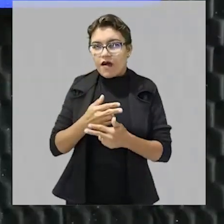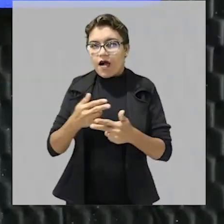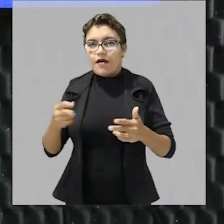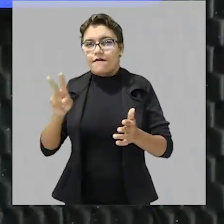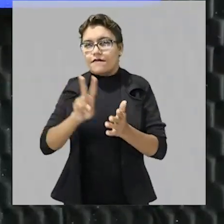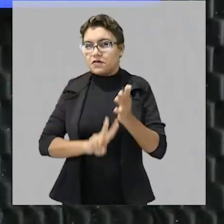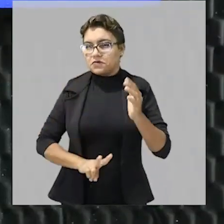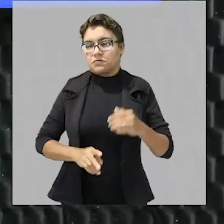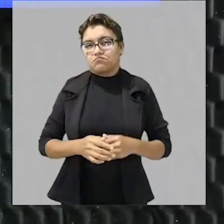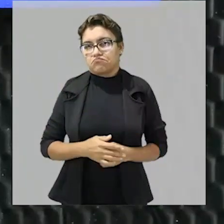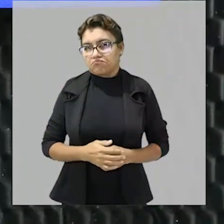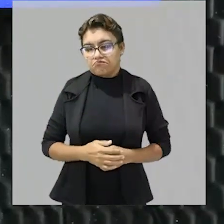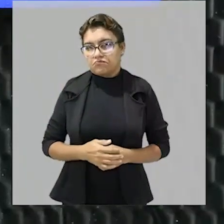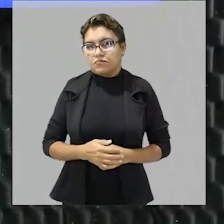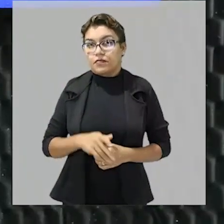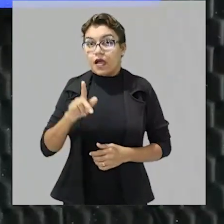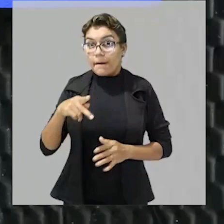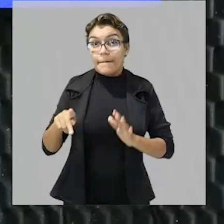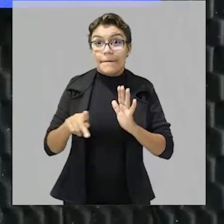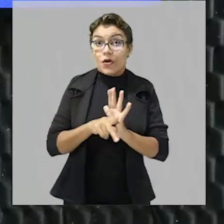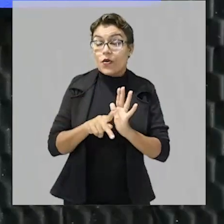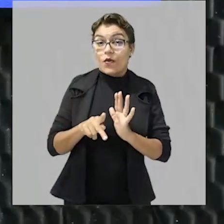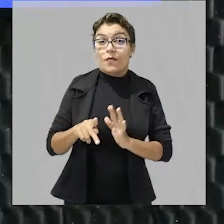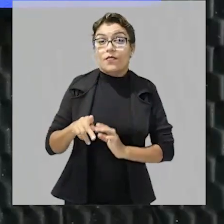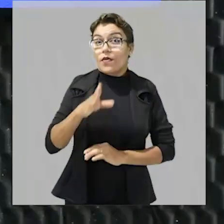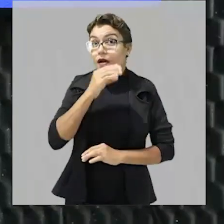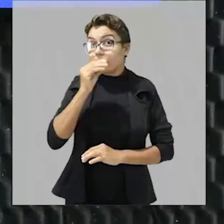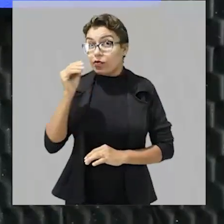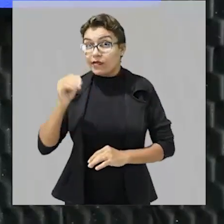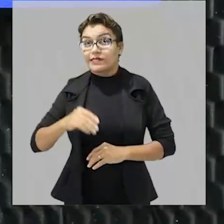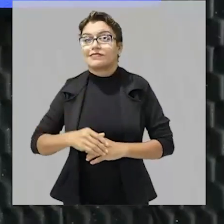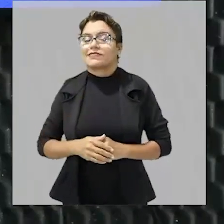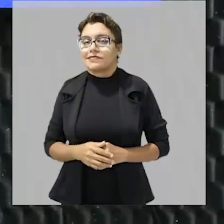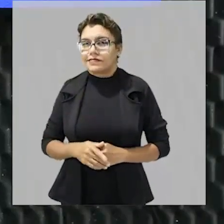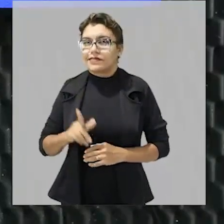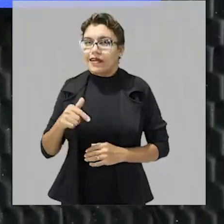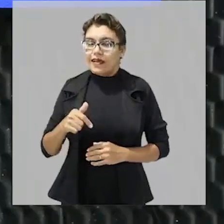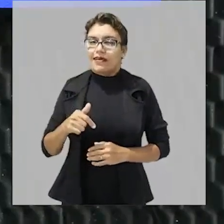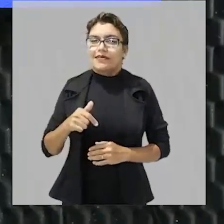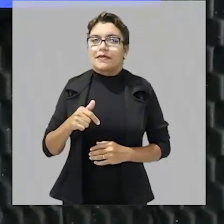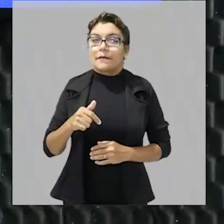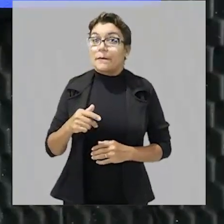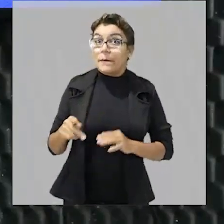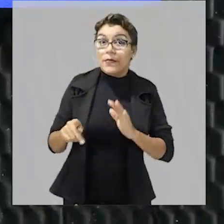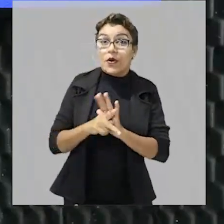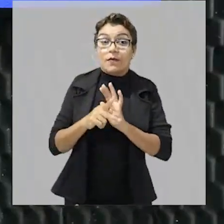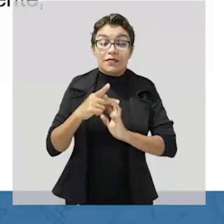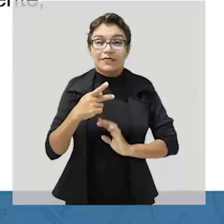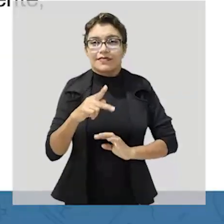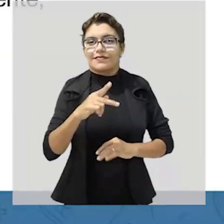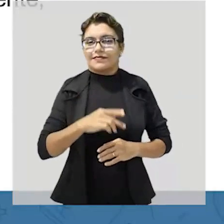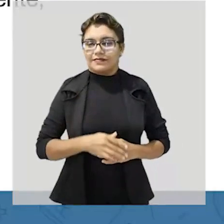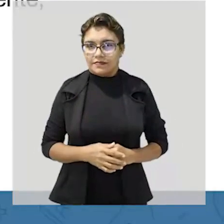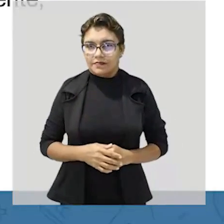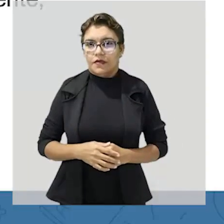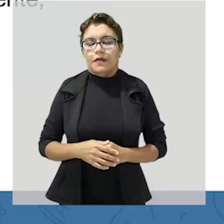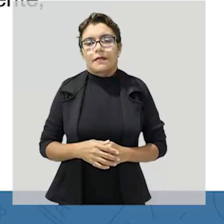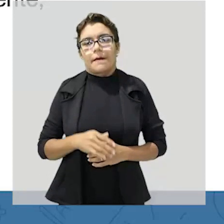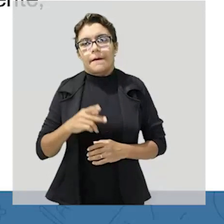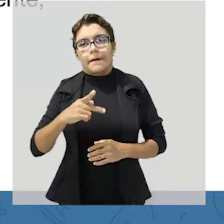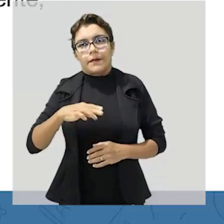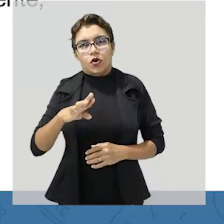bem amplo. Então, peculiar. Então, no caso, a Vera tem um